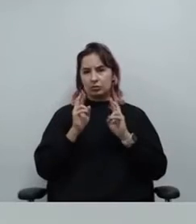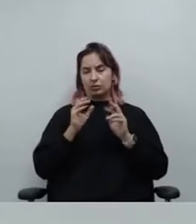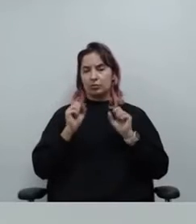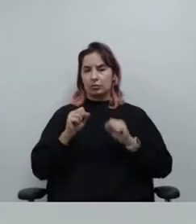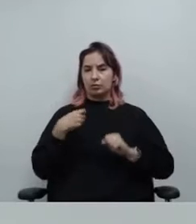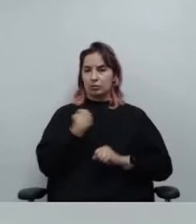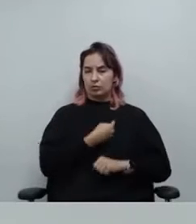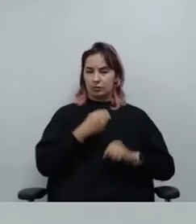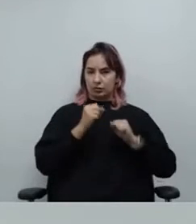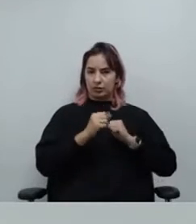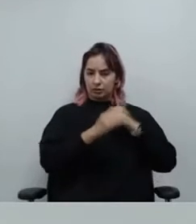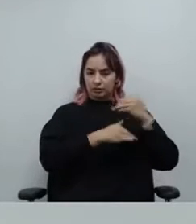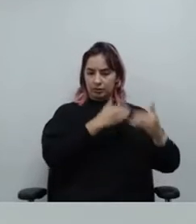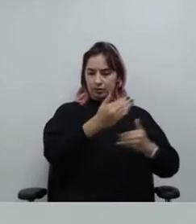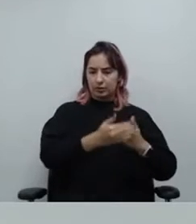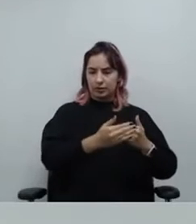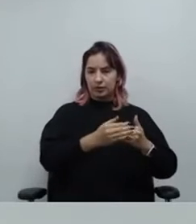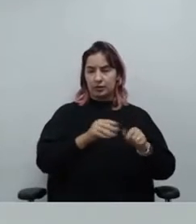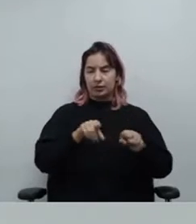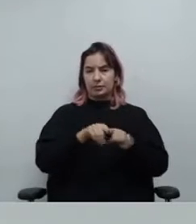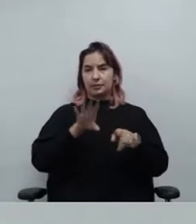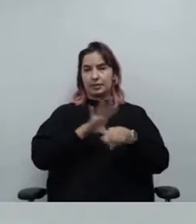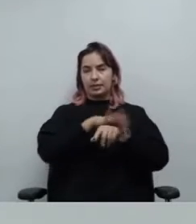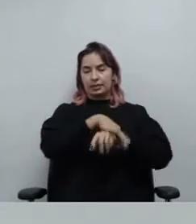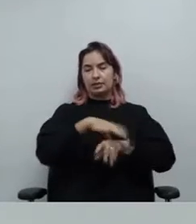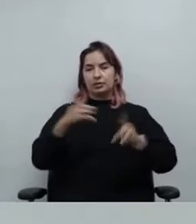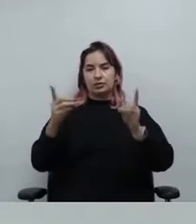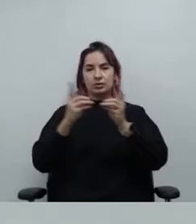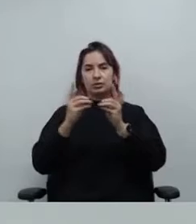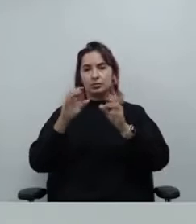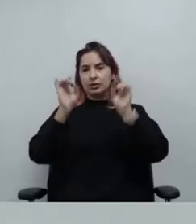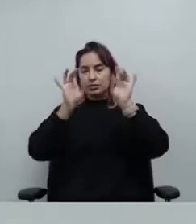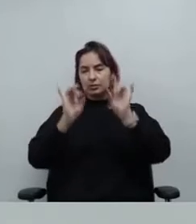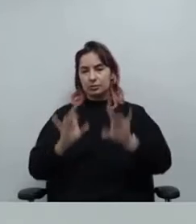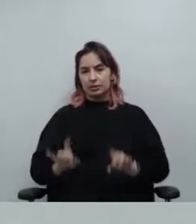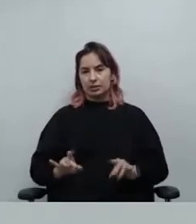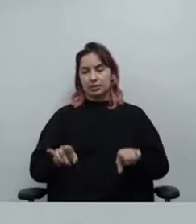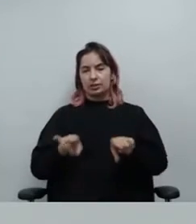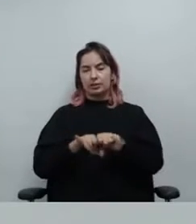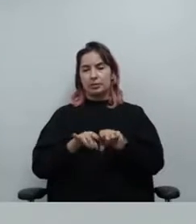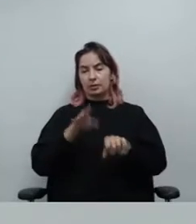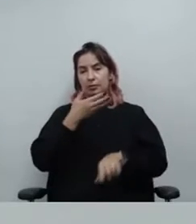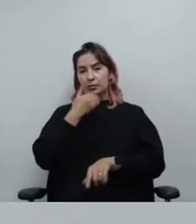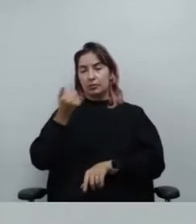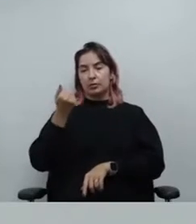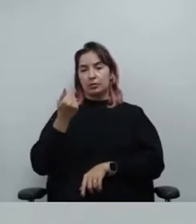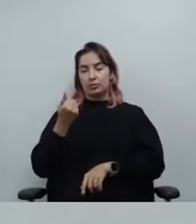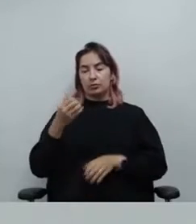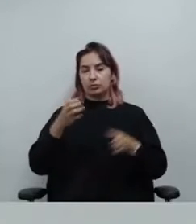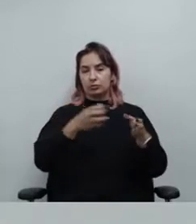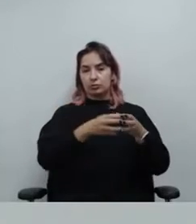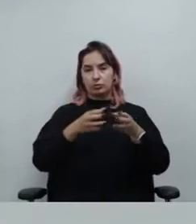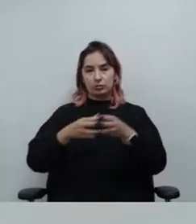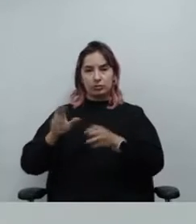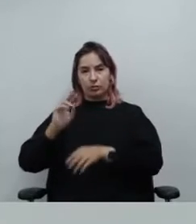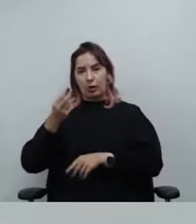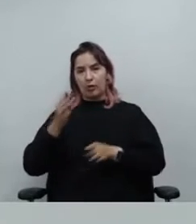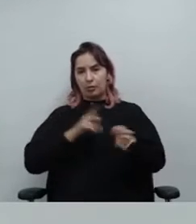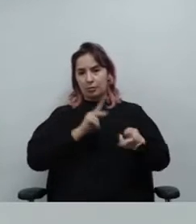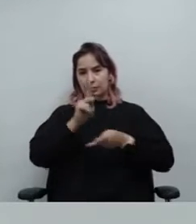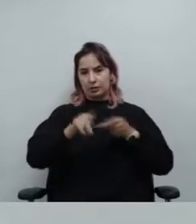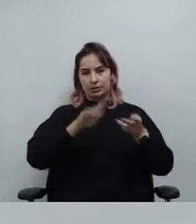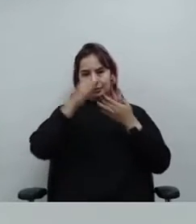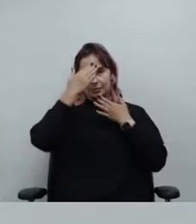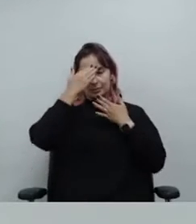avançar nesse sentido e garantir um atendimento mais especializado e mais eficaz para esses grupos, para essas populações.